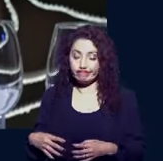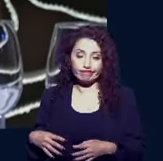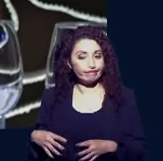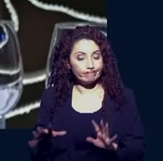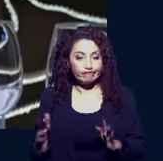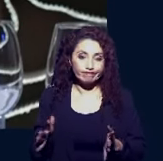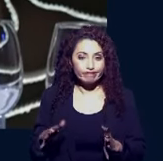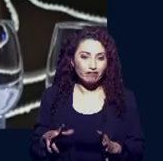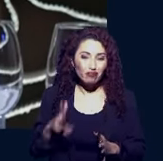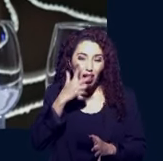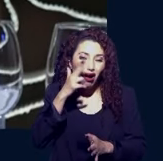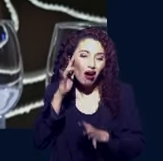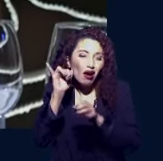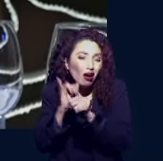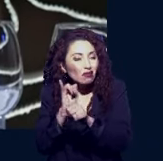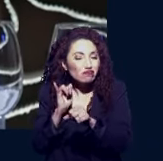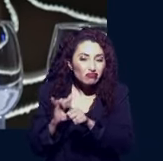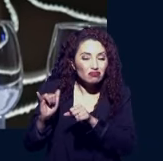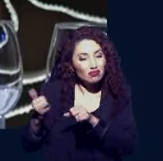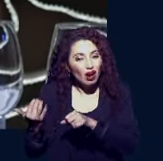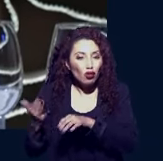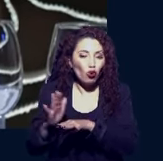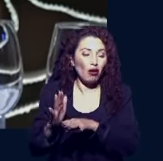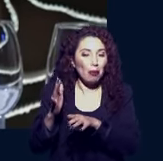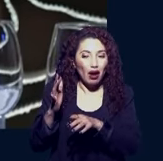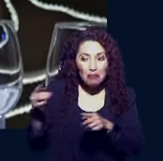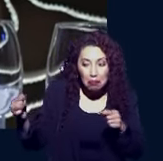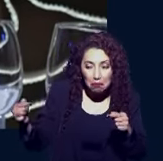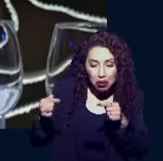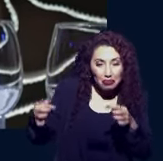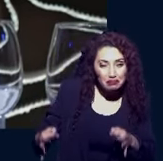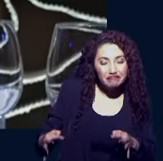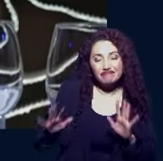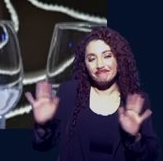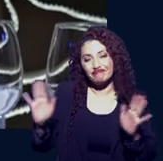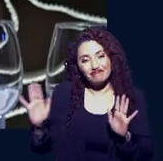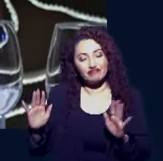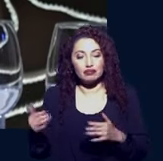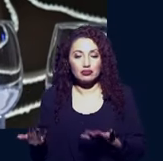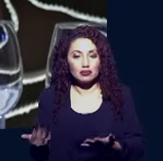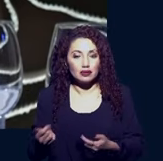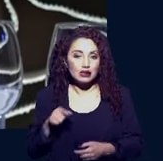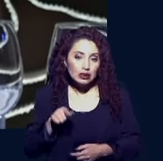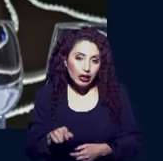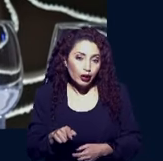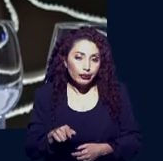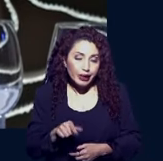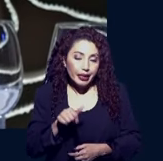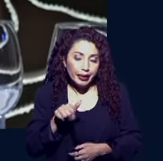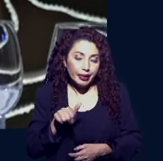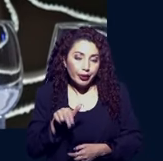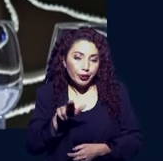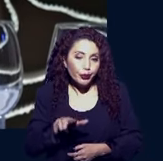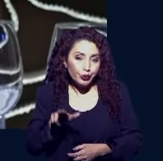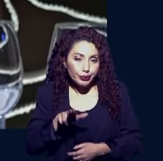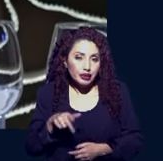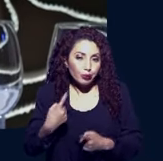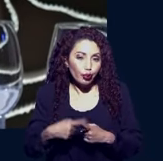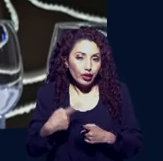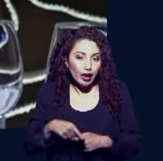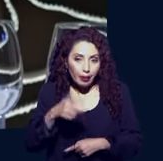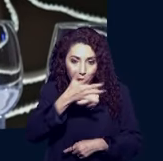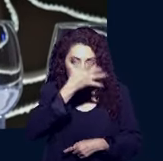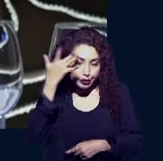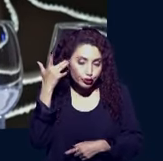né como um quebr galho vamos assim dizer não é o ideal mas se usa porque o agricultor brasileiro ele é um forte ele vai